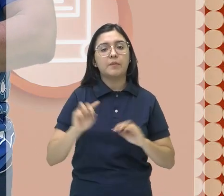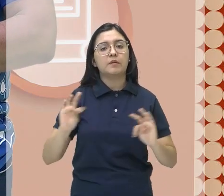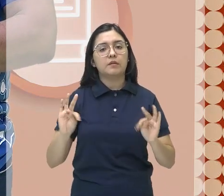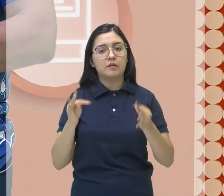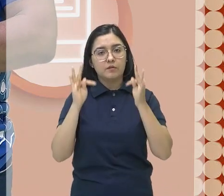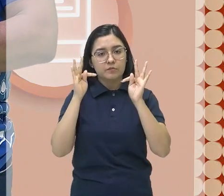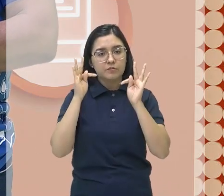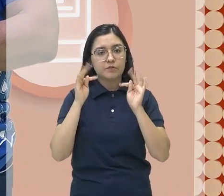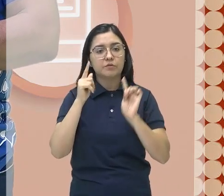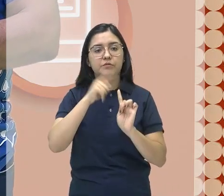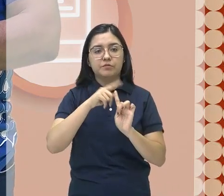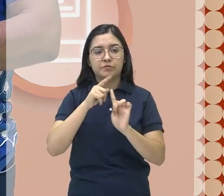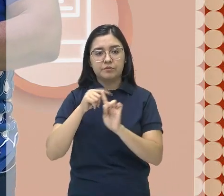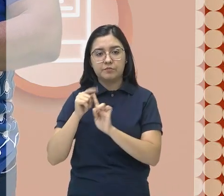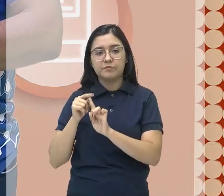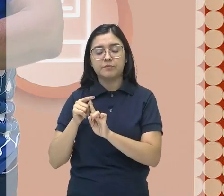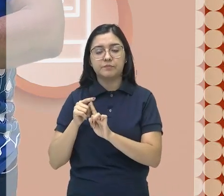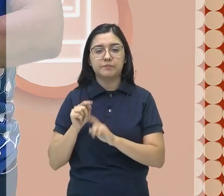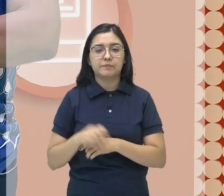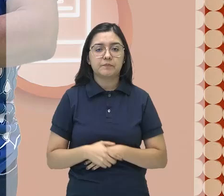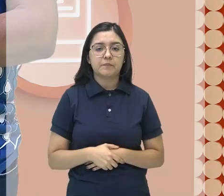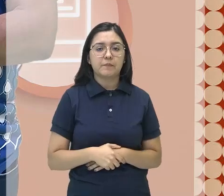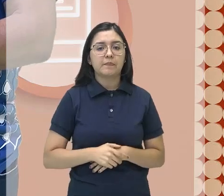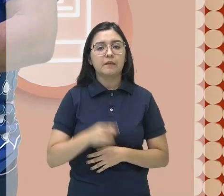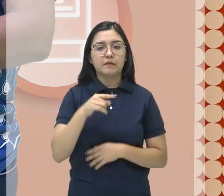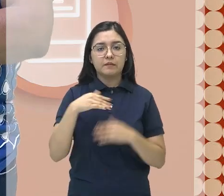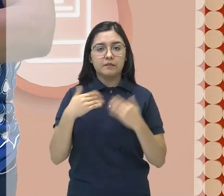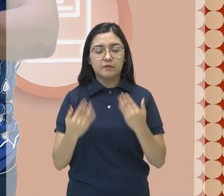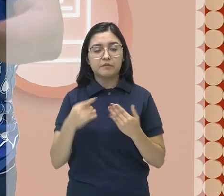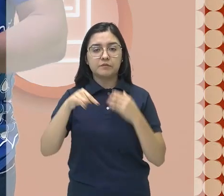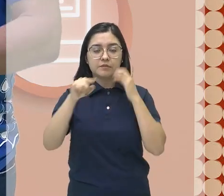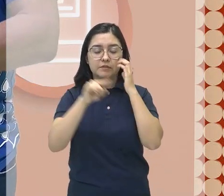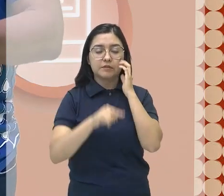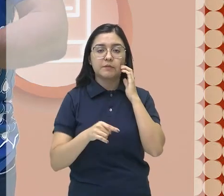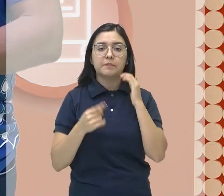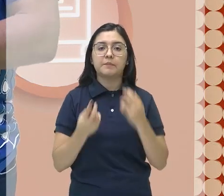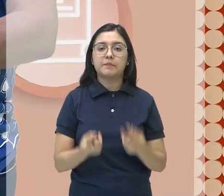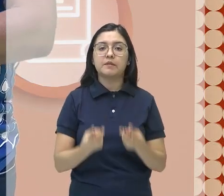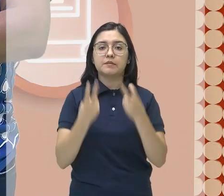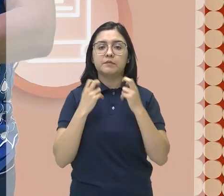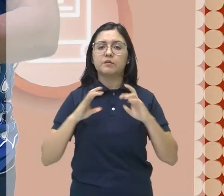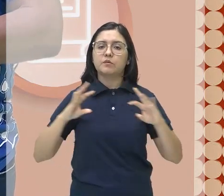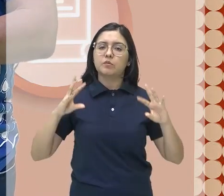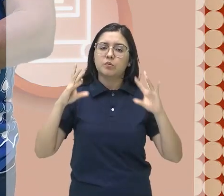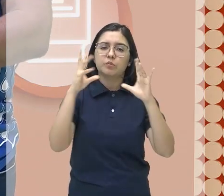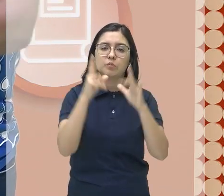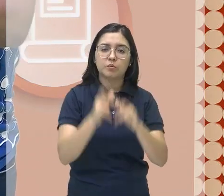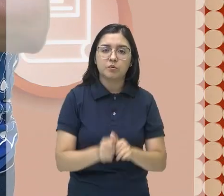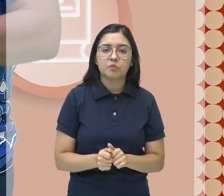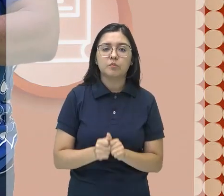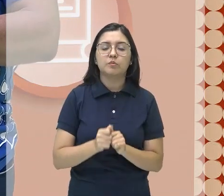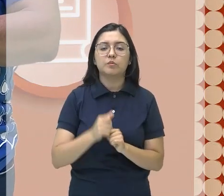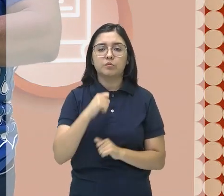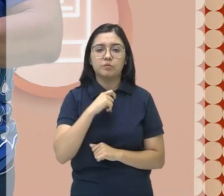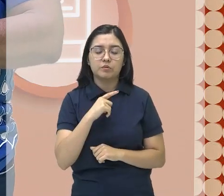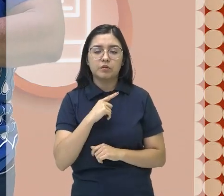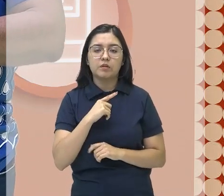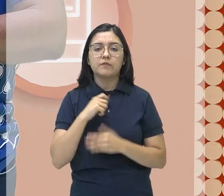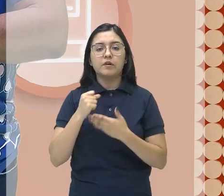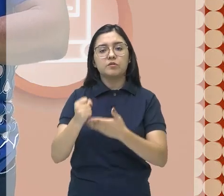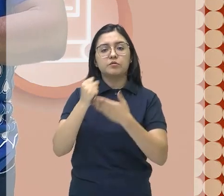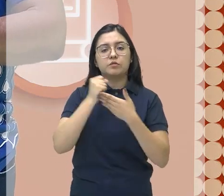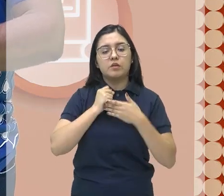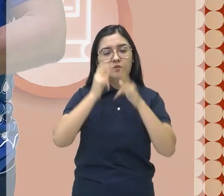tecnológico. Então, você percebe, né, que tudo que está ali, que vem a favor do ser